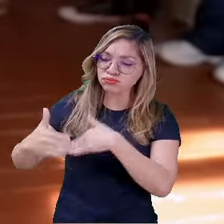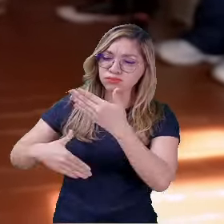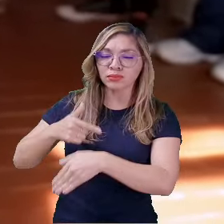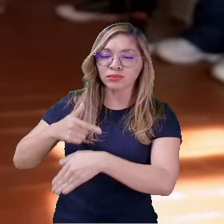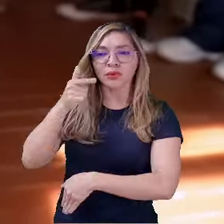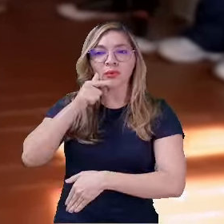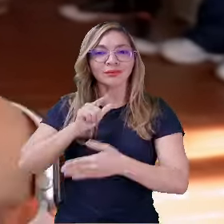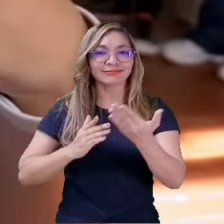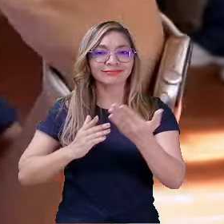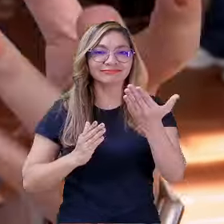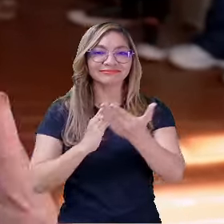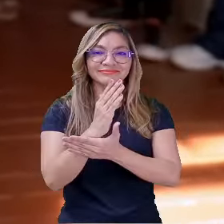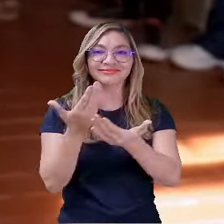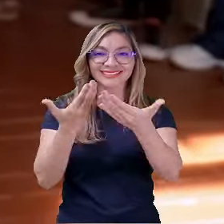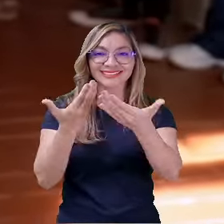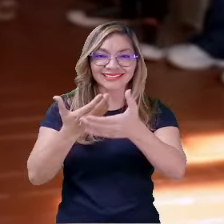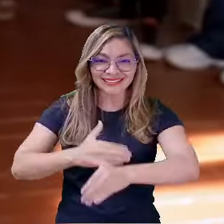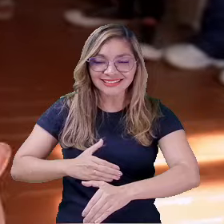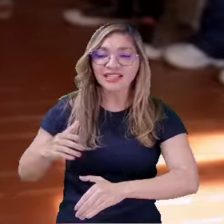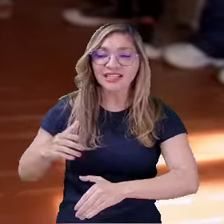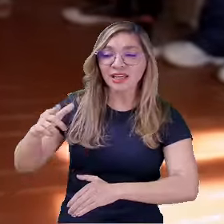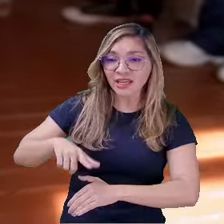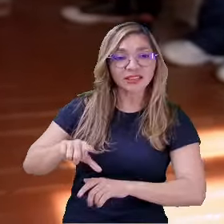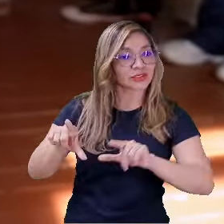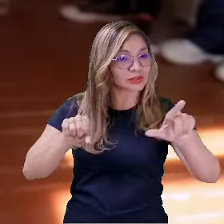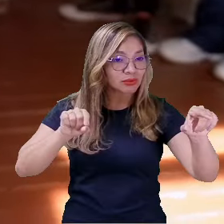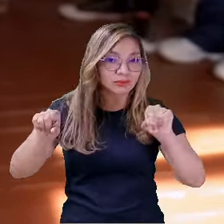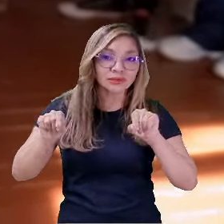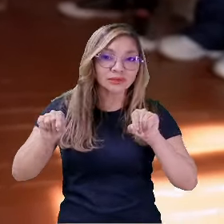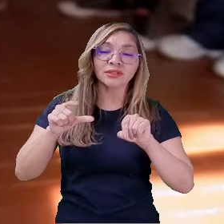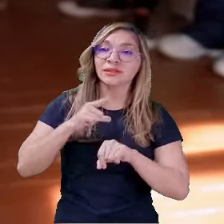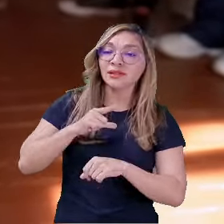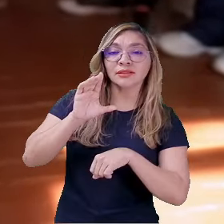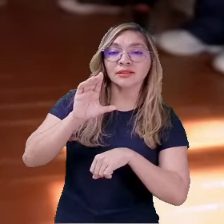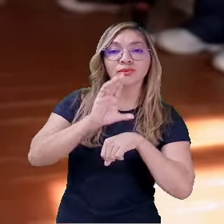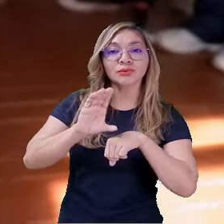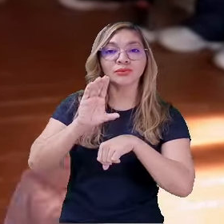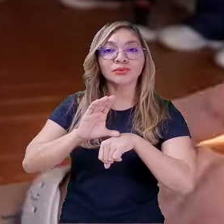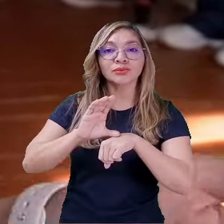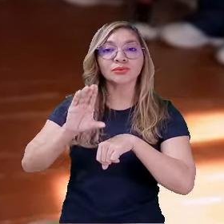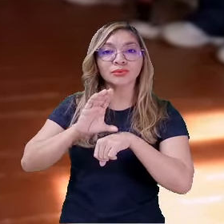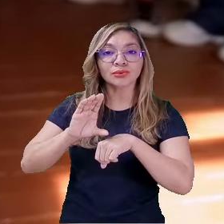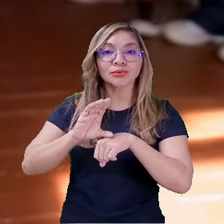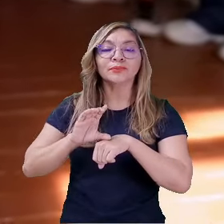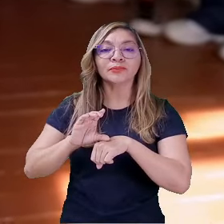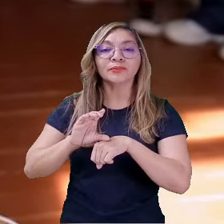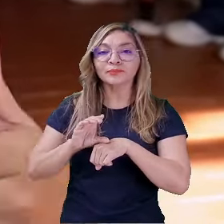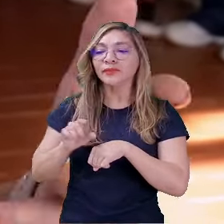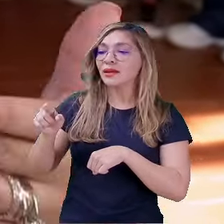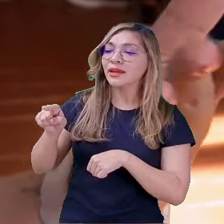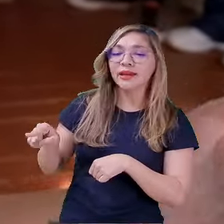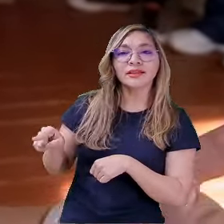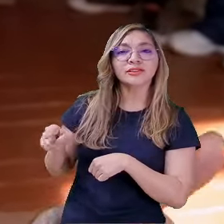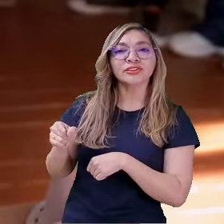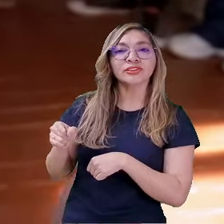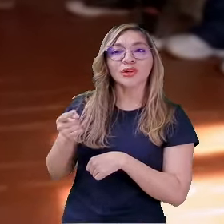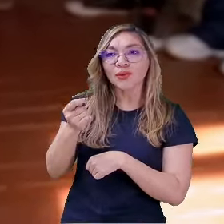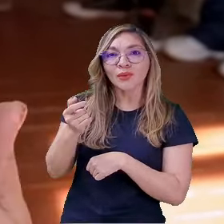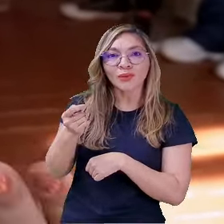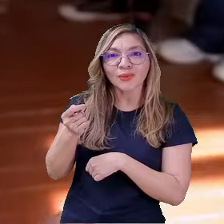num concurso público, que eles têm as opções de cursos para fazer, porque eles estão muito prestes a entrar